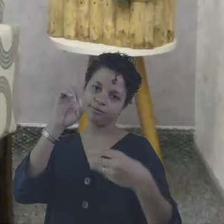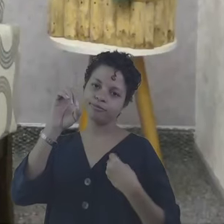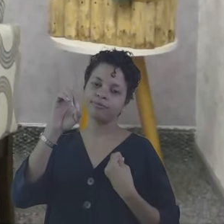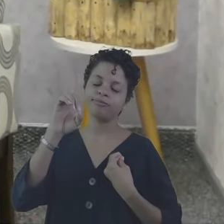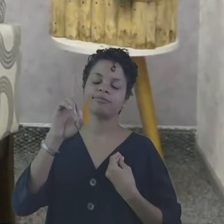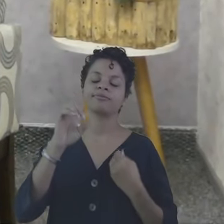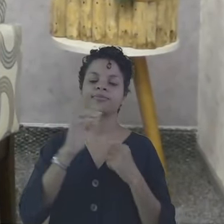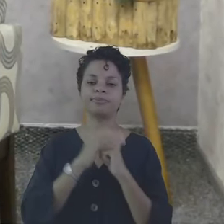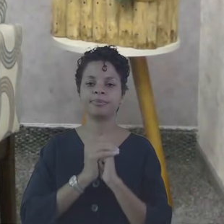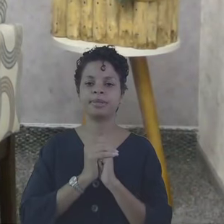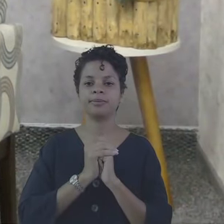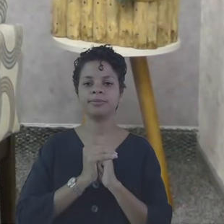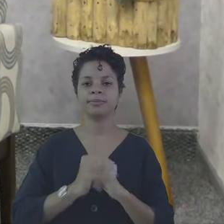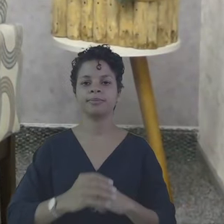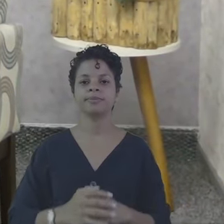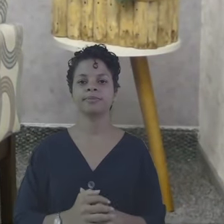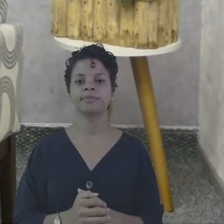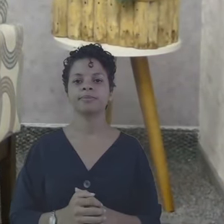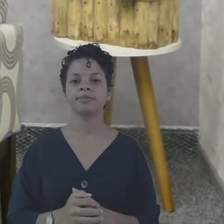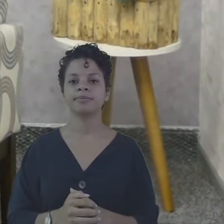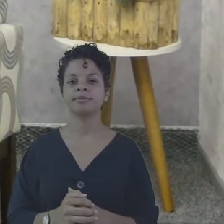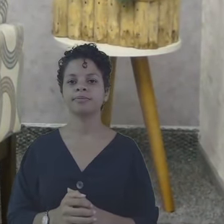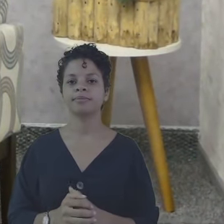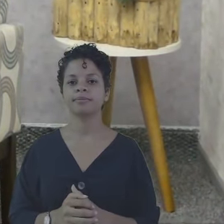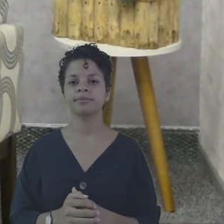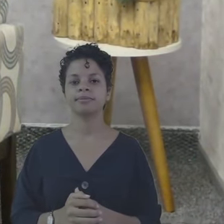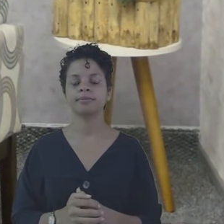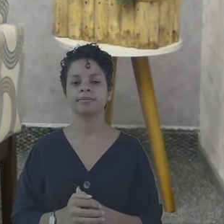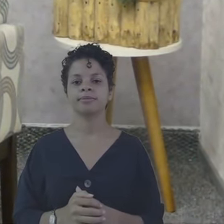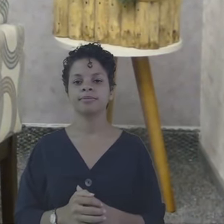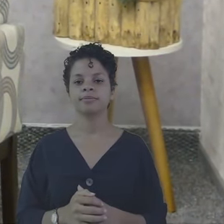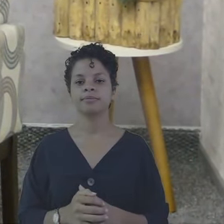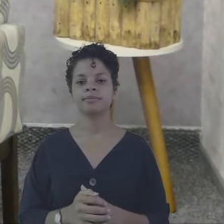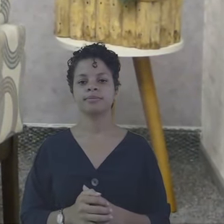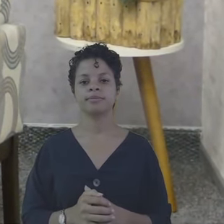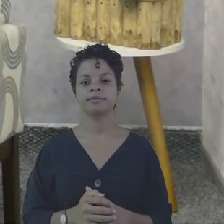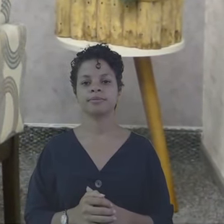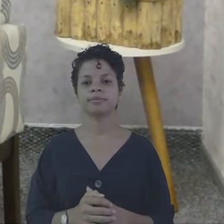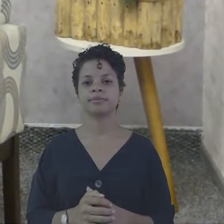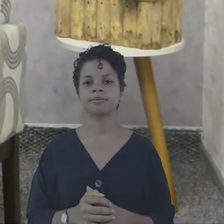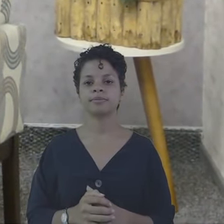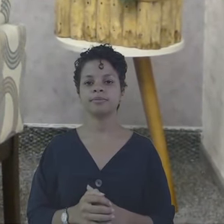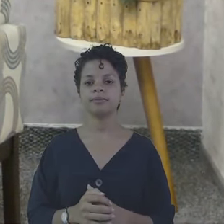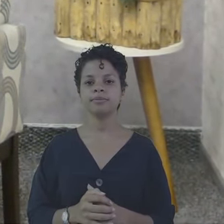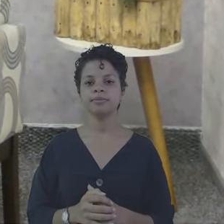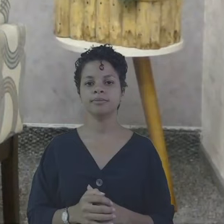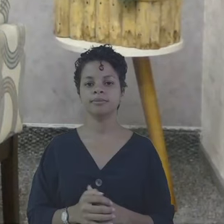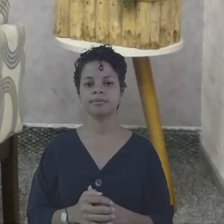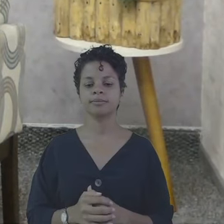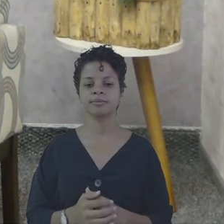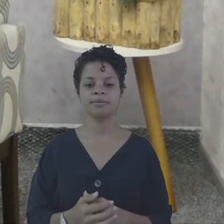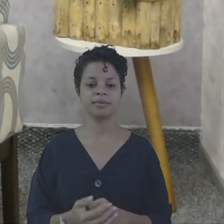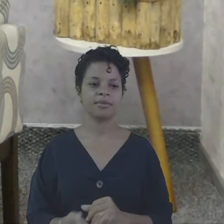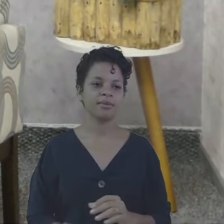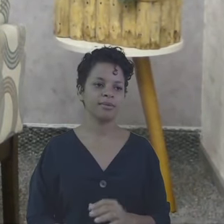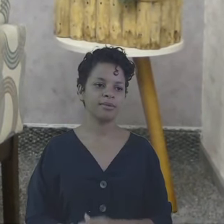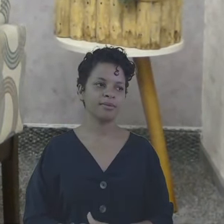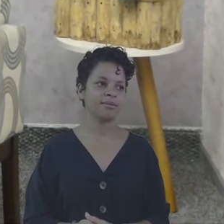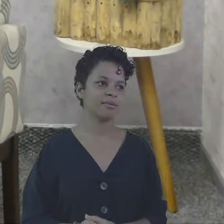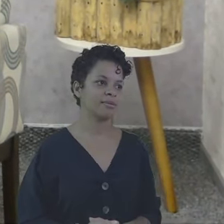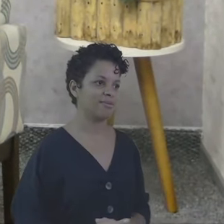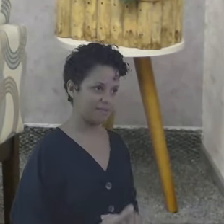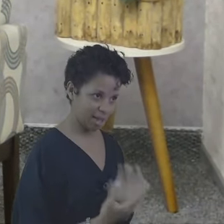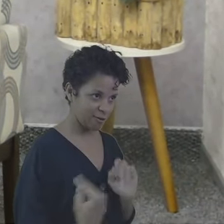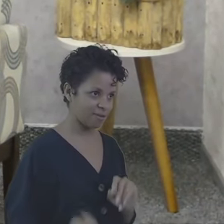Amém. Você é muito bem-vindo à comunidade adventista Terceiro Ato e você já sabe, aqui nós não estamos preocupados com a forma e